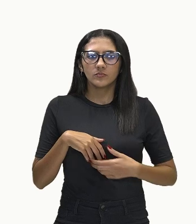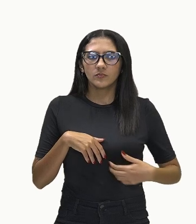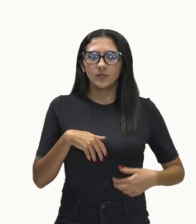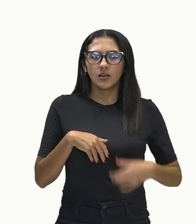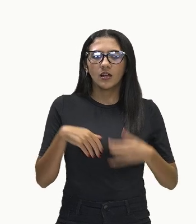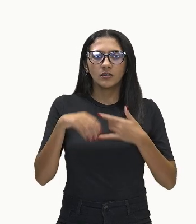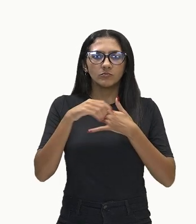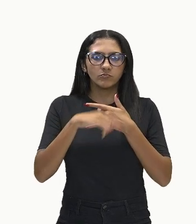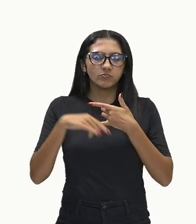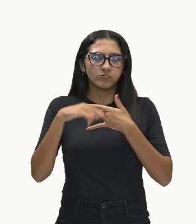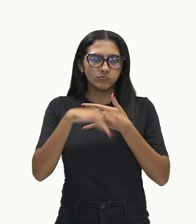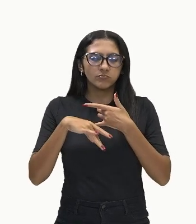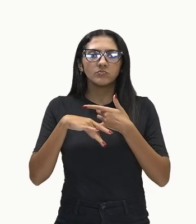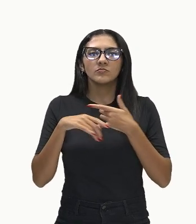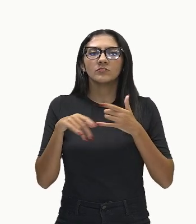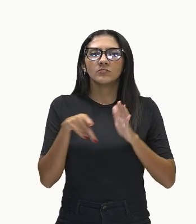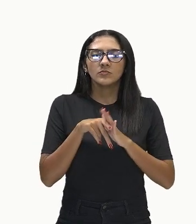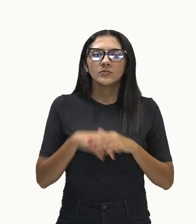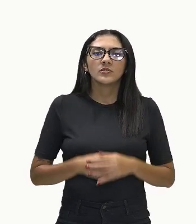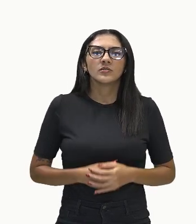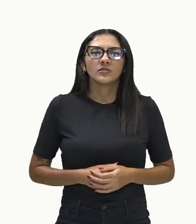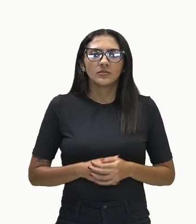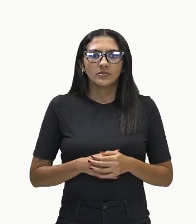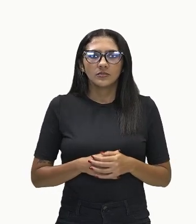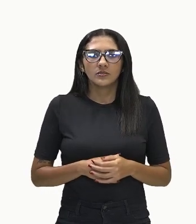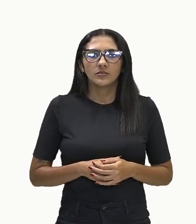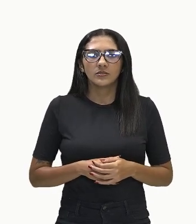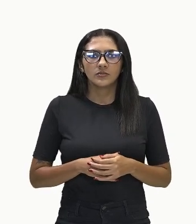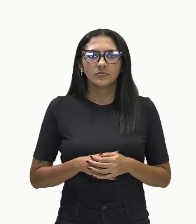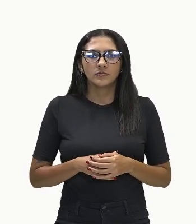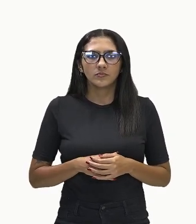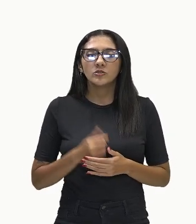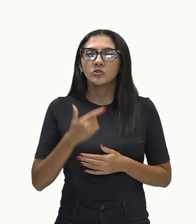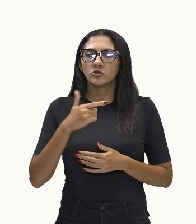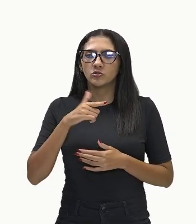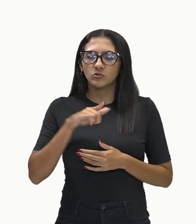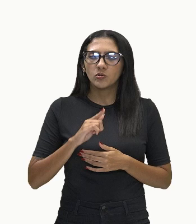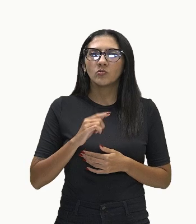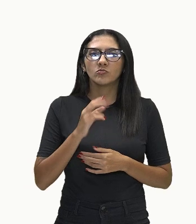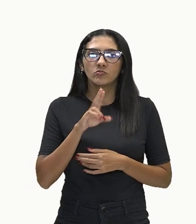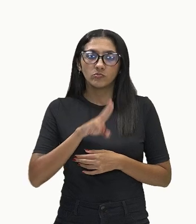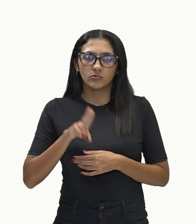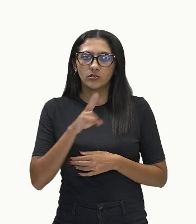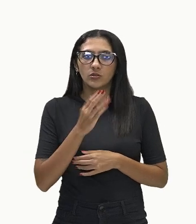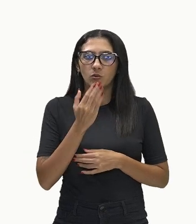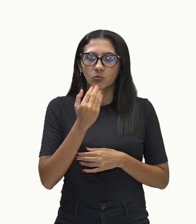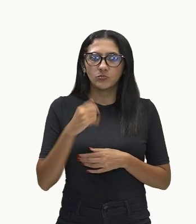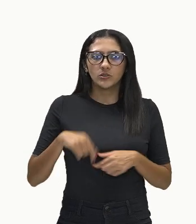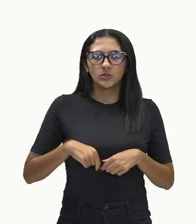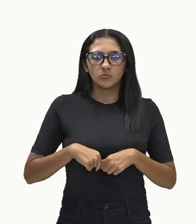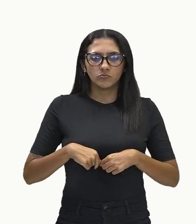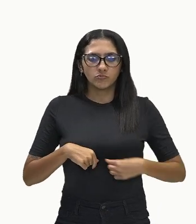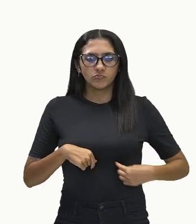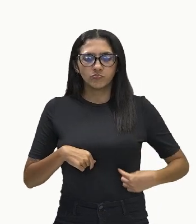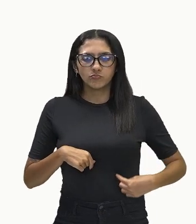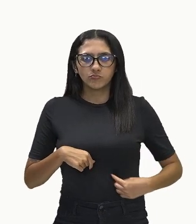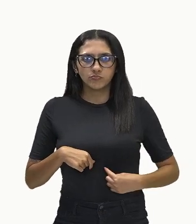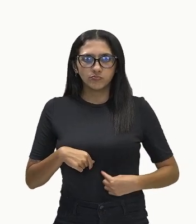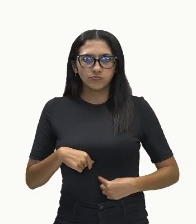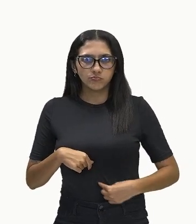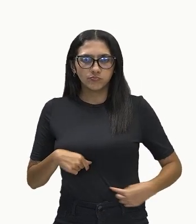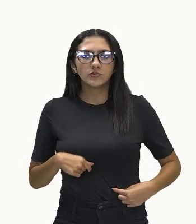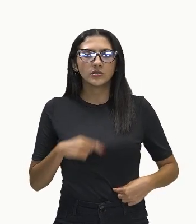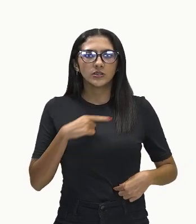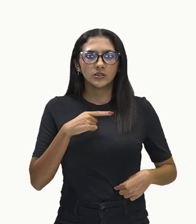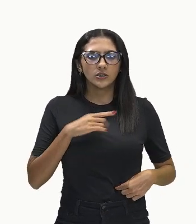a produção da urina. Com o alimento dando continuidade, vai chegar no intestino grosso, onde vai